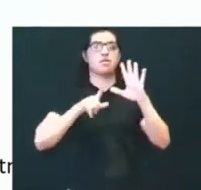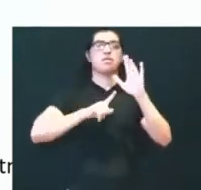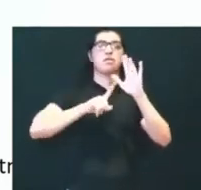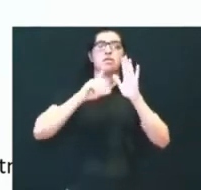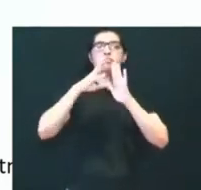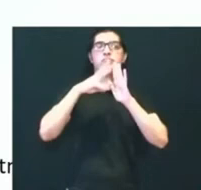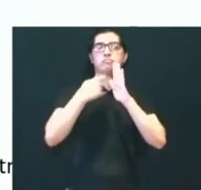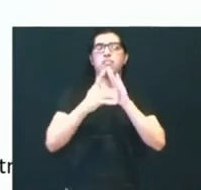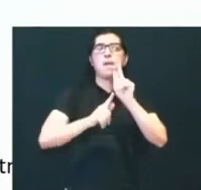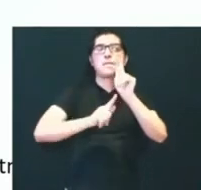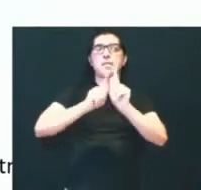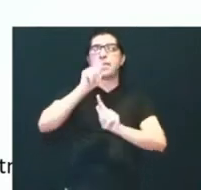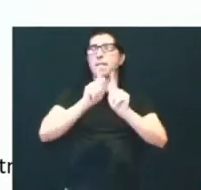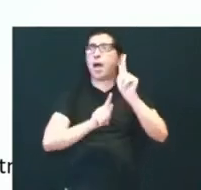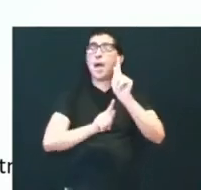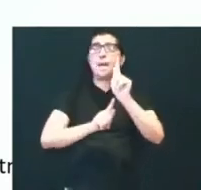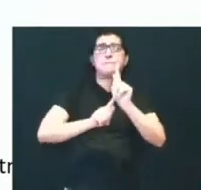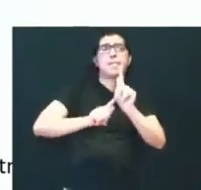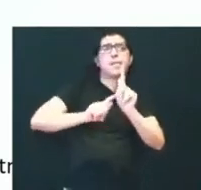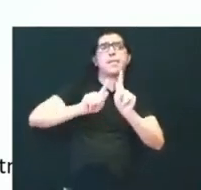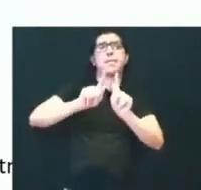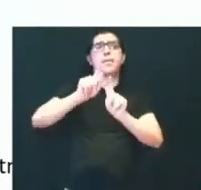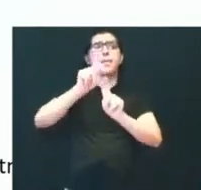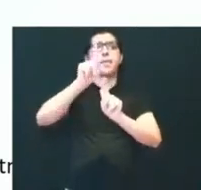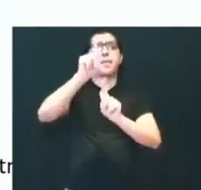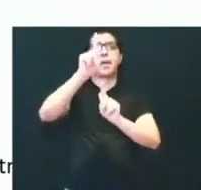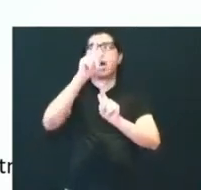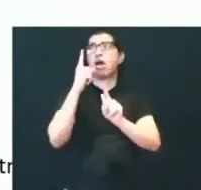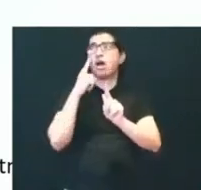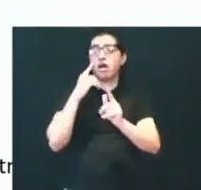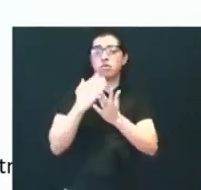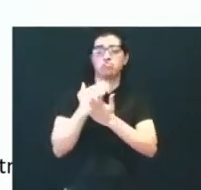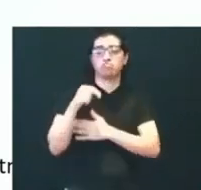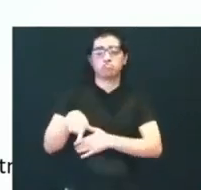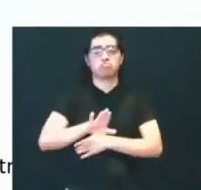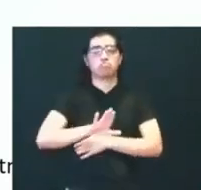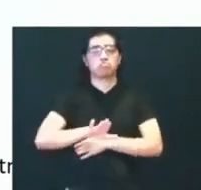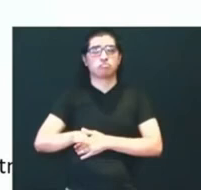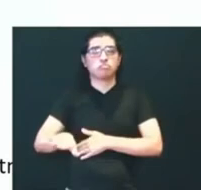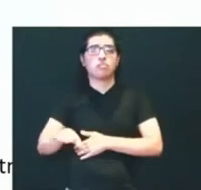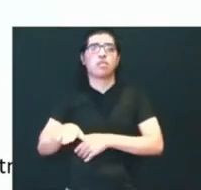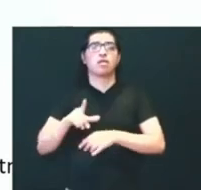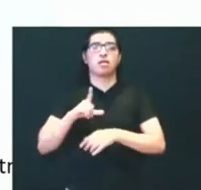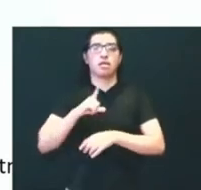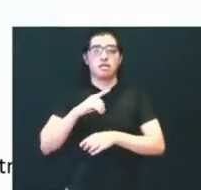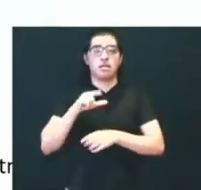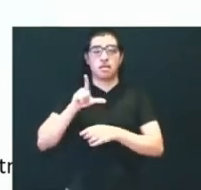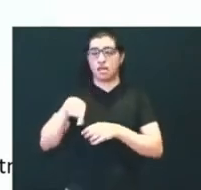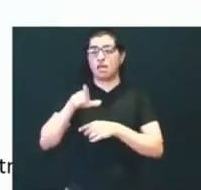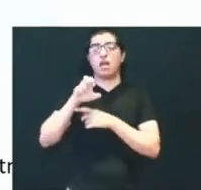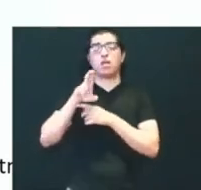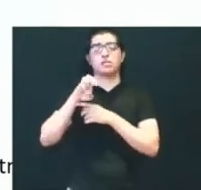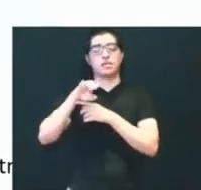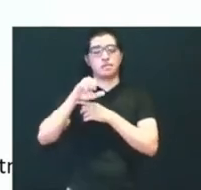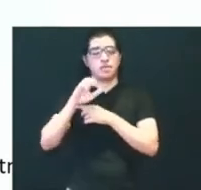que existe um pico maior, um primeiro pico na primeira infância, e aqui a gente tem a leucemia linfóide